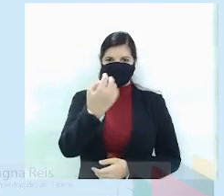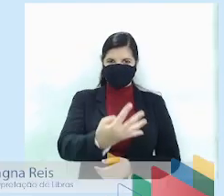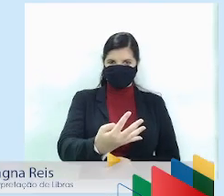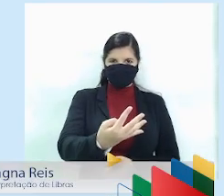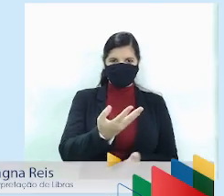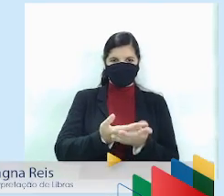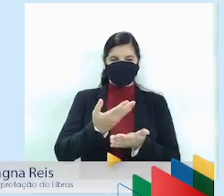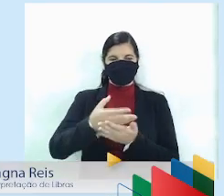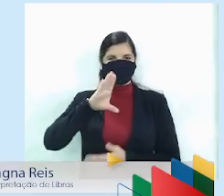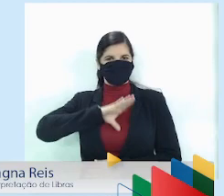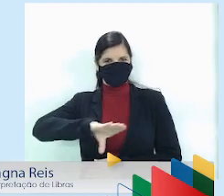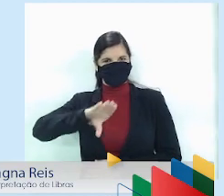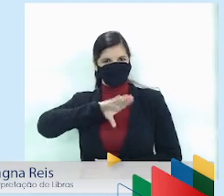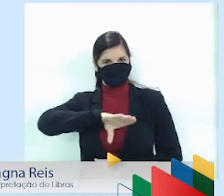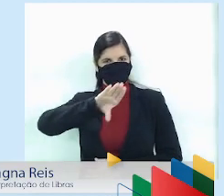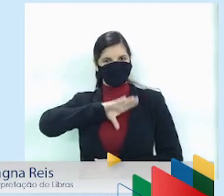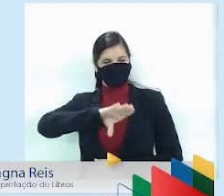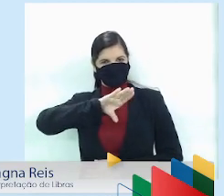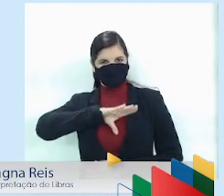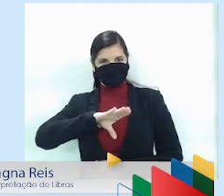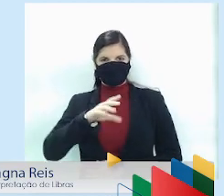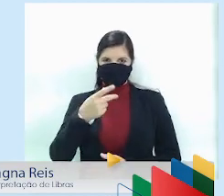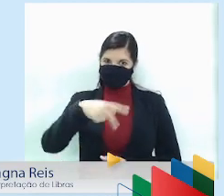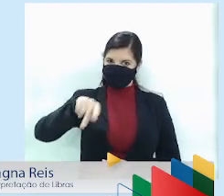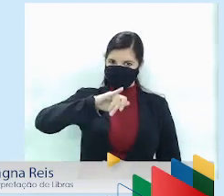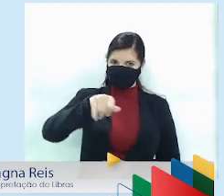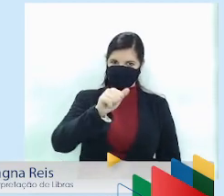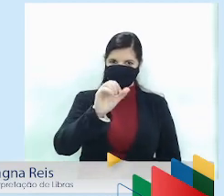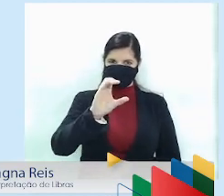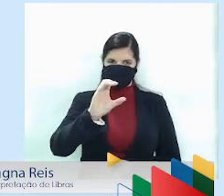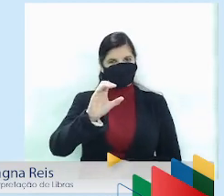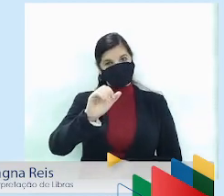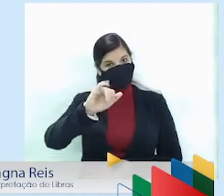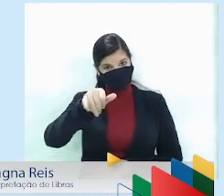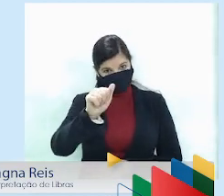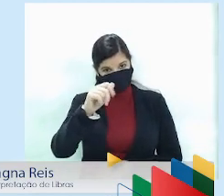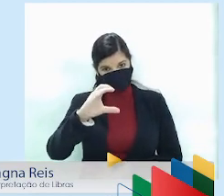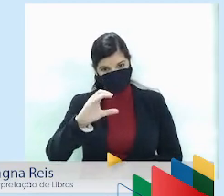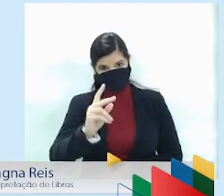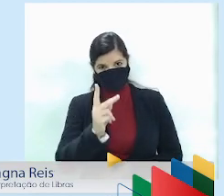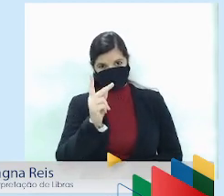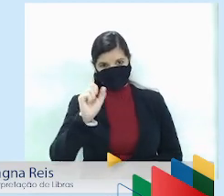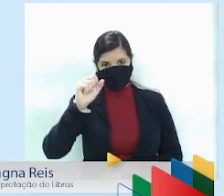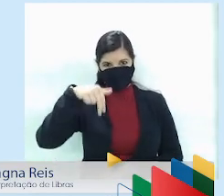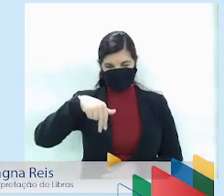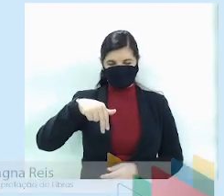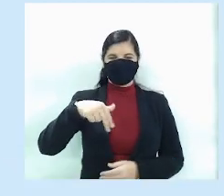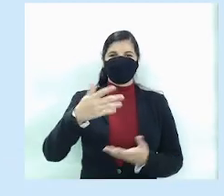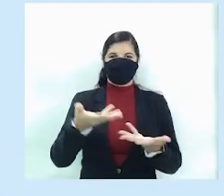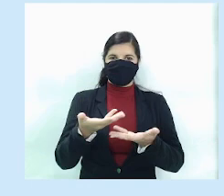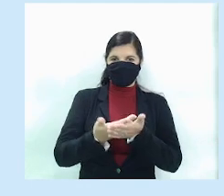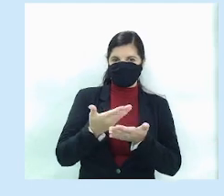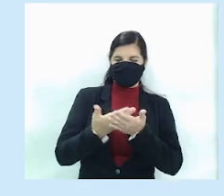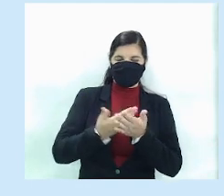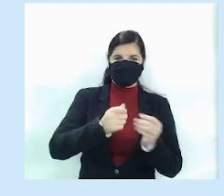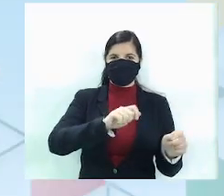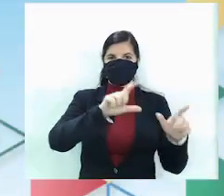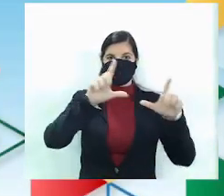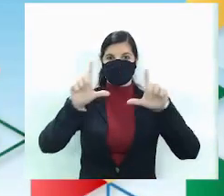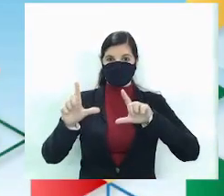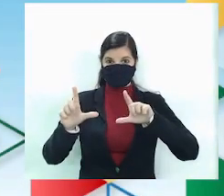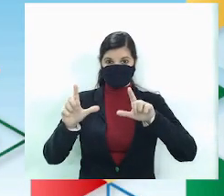14, aula de língua portuguesa. Eu sou o professor Jackson Carvalho e na aula de hoje vamos ver na tela o